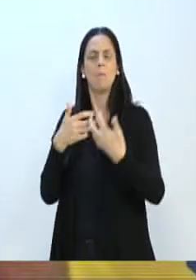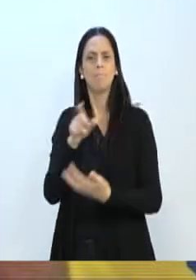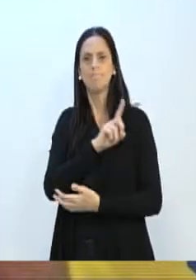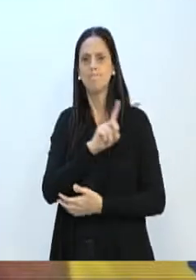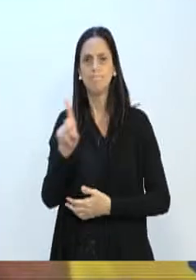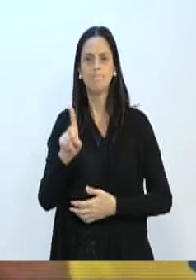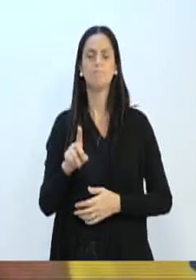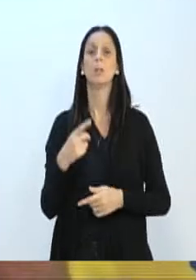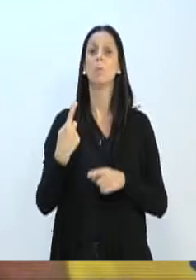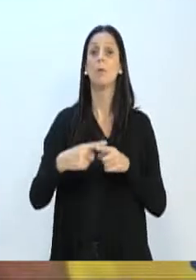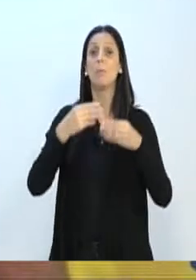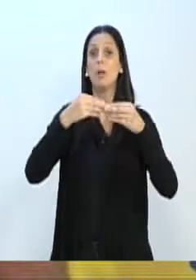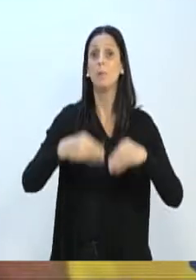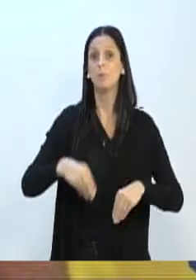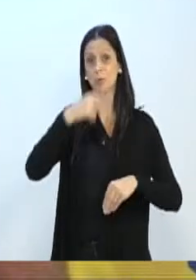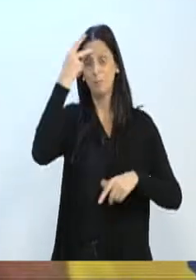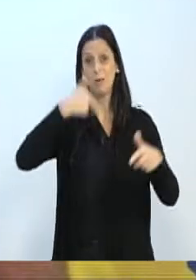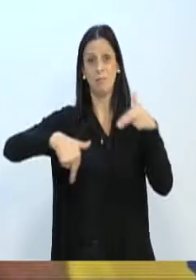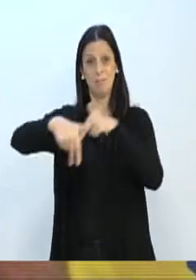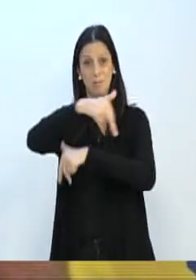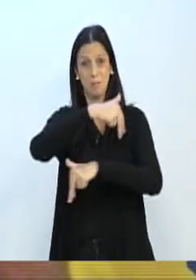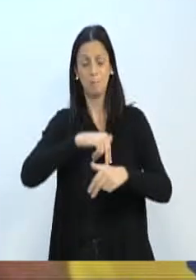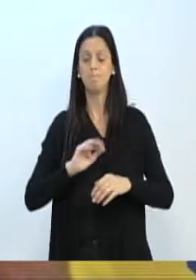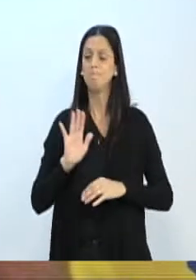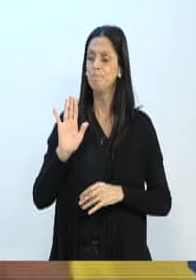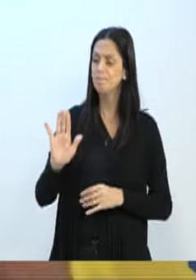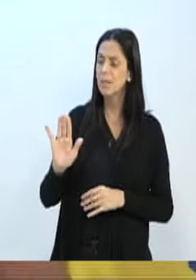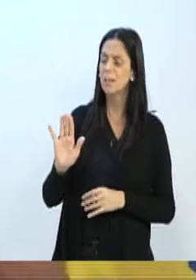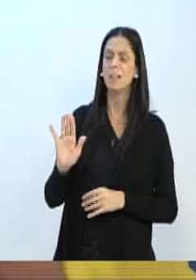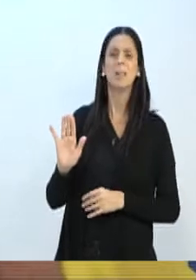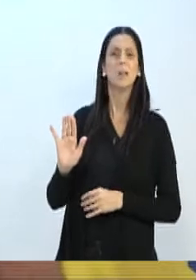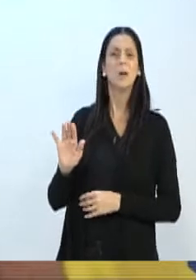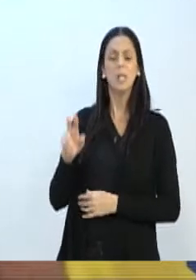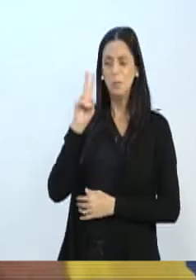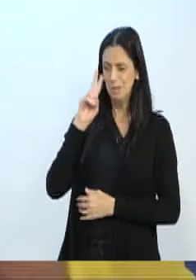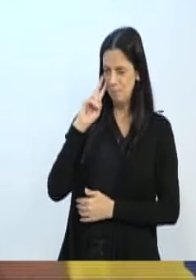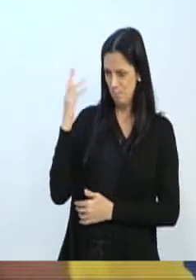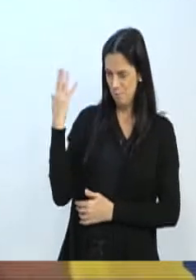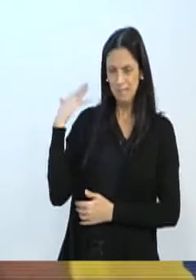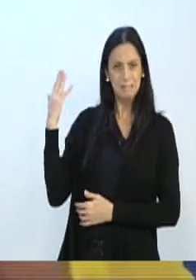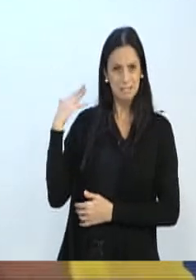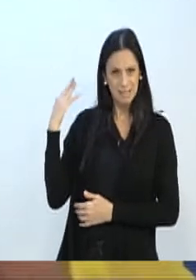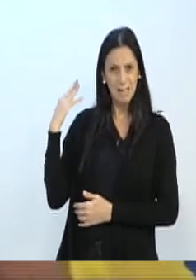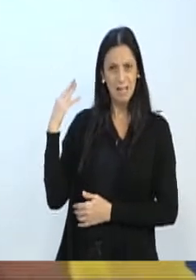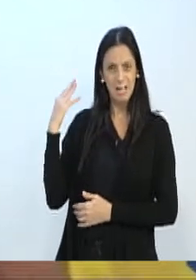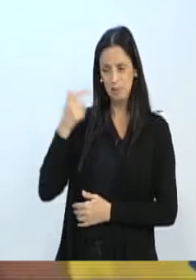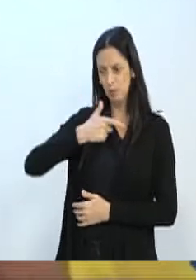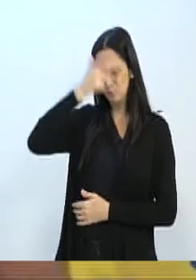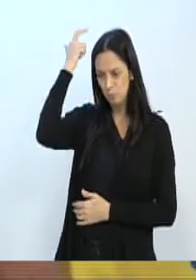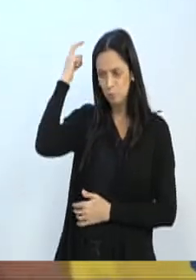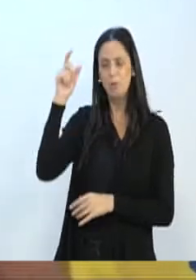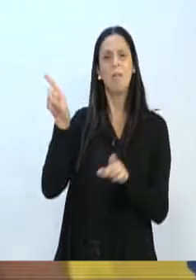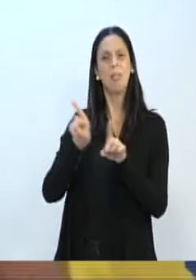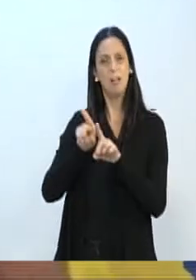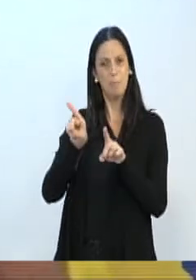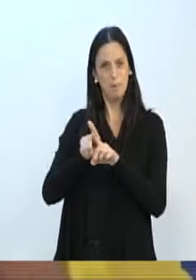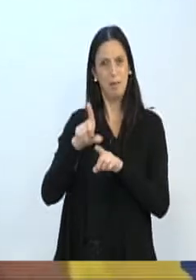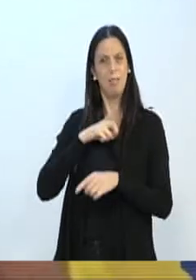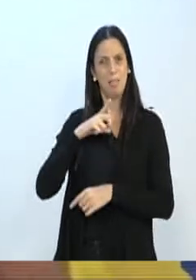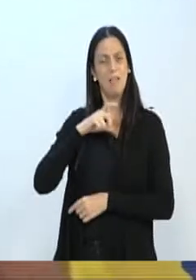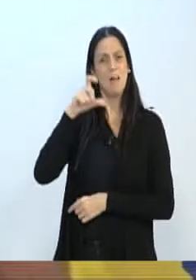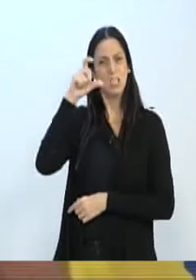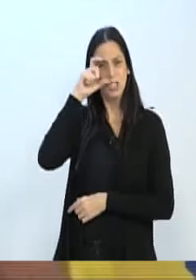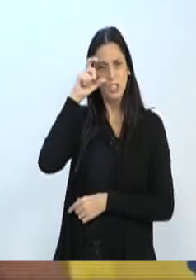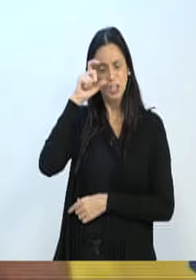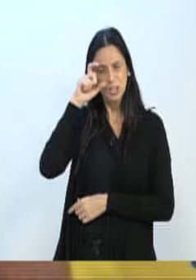Adriano Pereira, eu não recordo, mas eu acho que quando a presidente Dilma Rousseff foi caçada, deu impeachment dela,